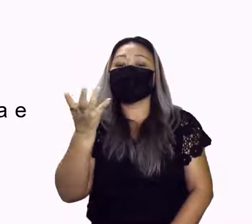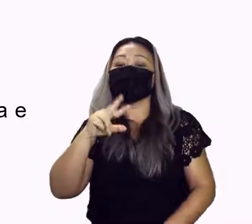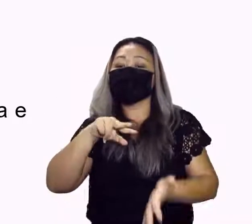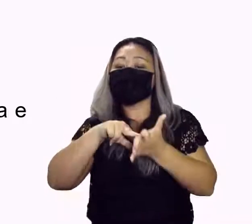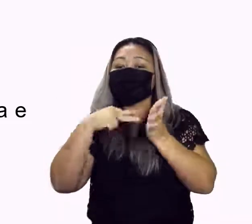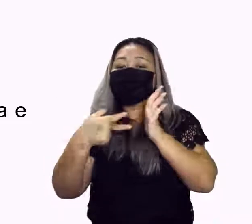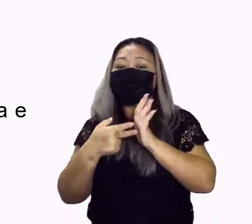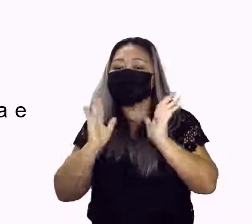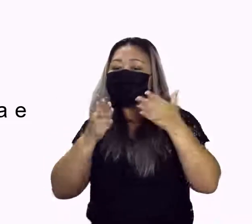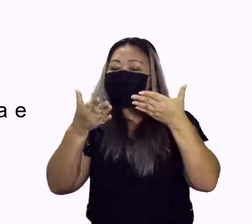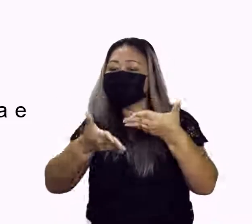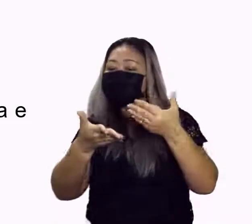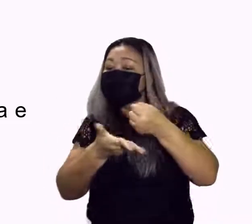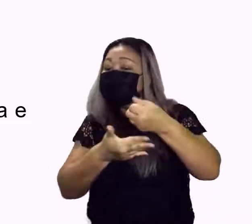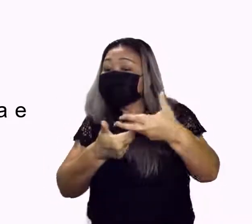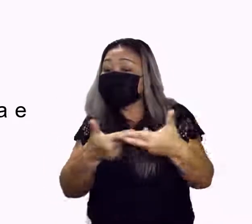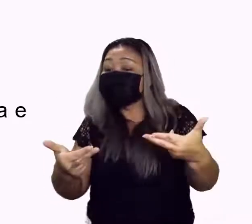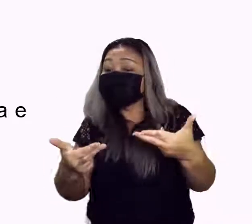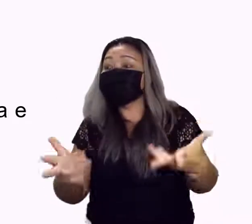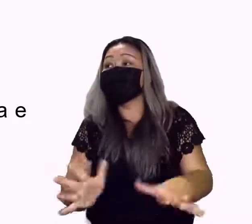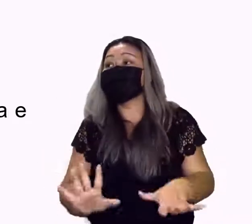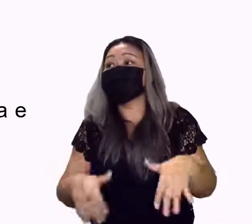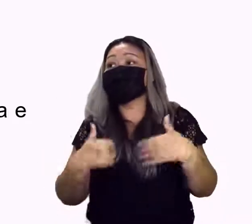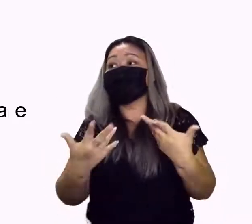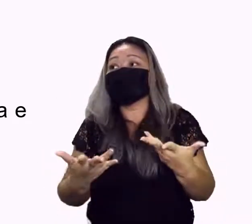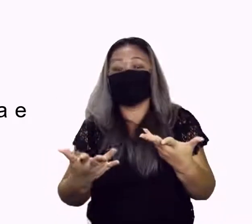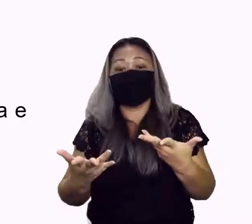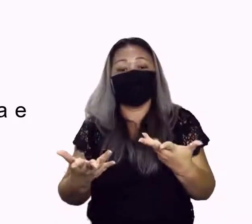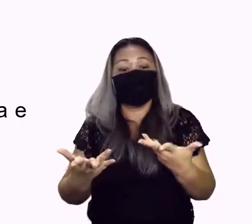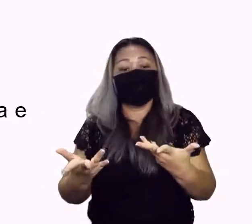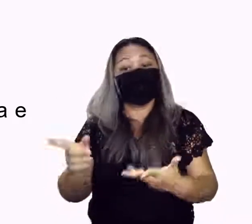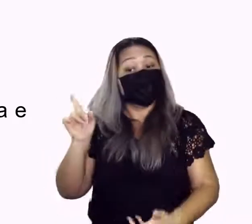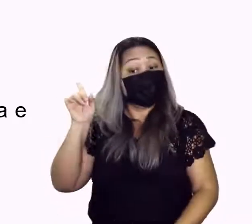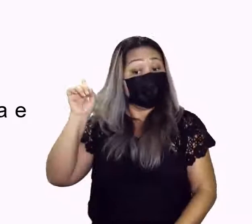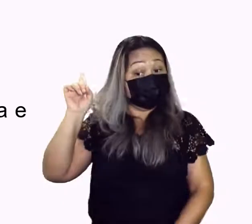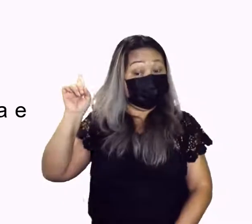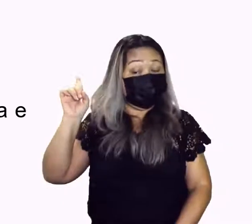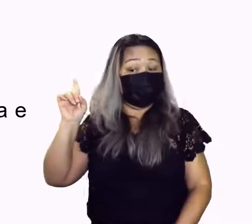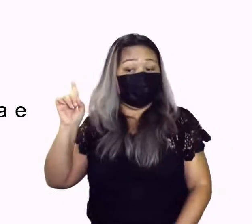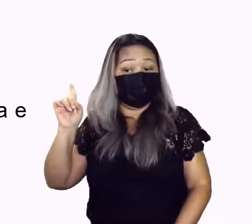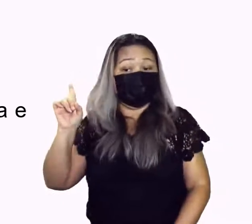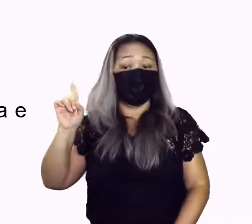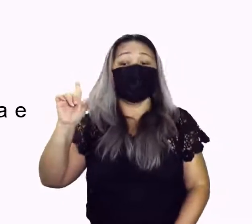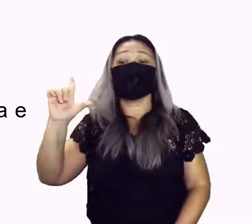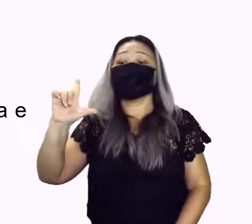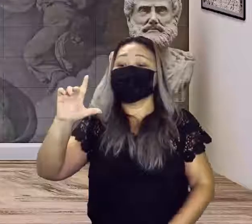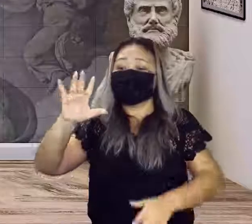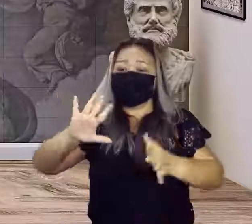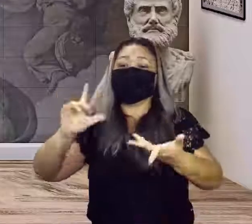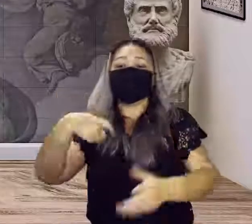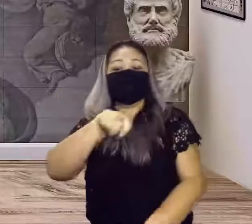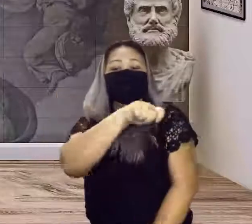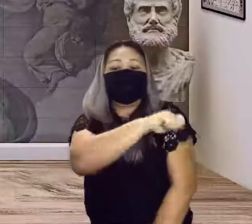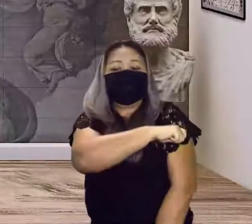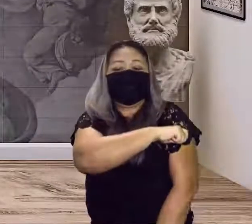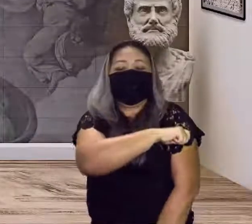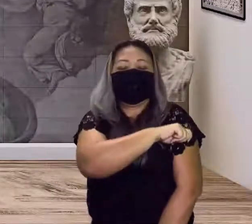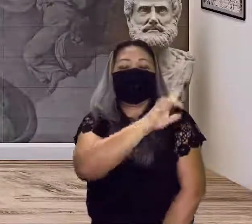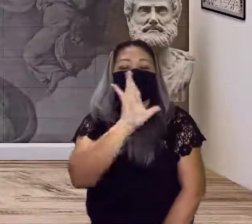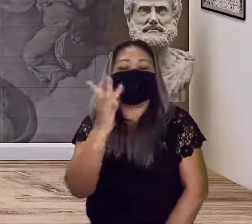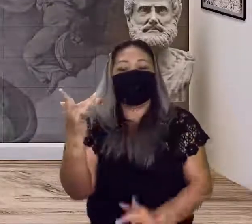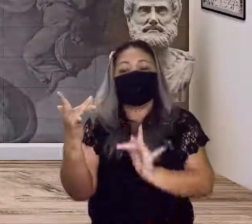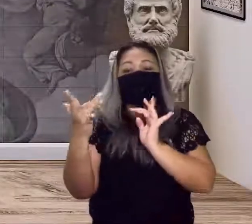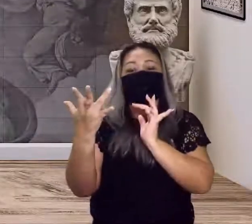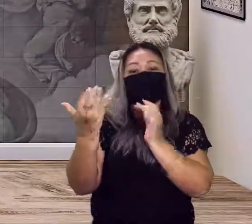buscando o sentido e o fundamento de algo. Ó, nesse ponto, muitos alunos, né, eles mandam, entram em contato